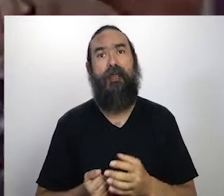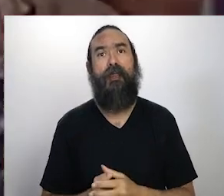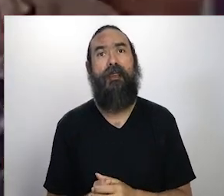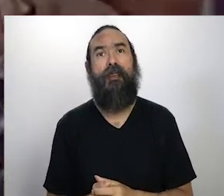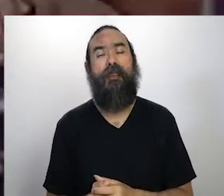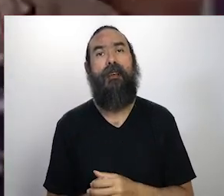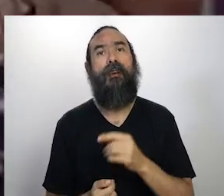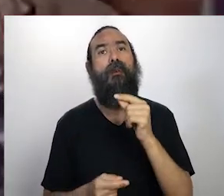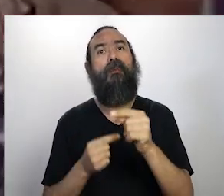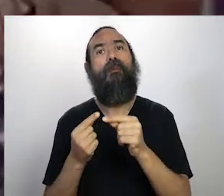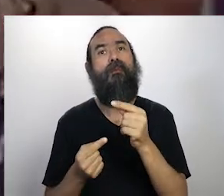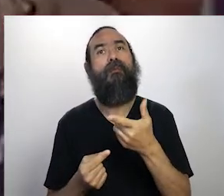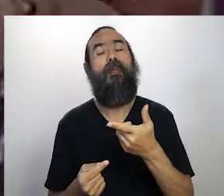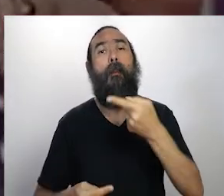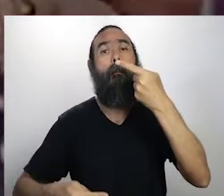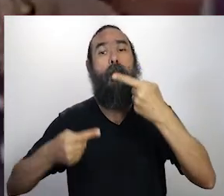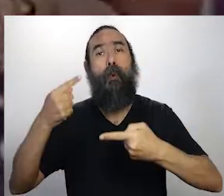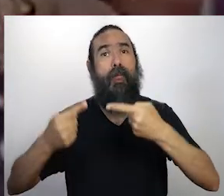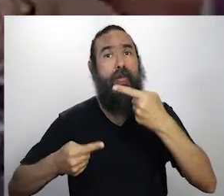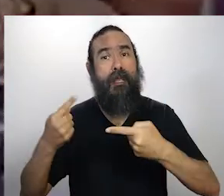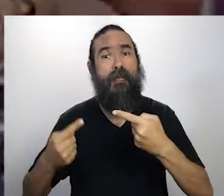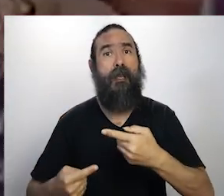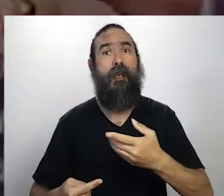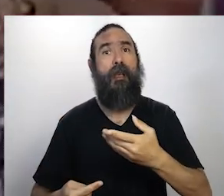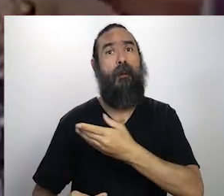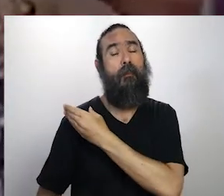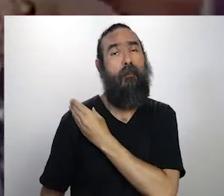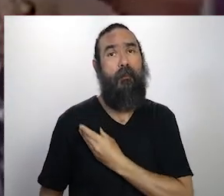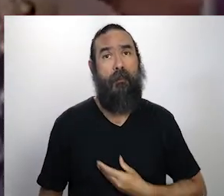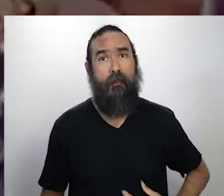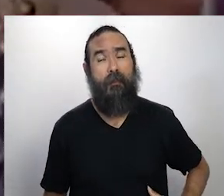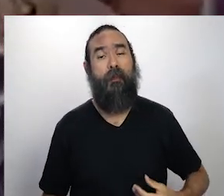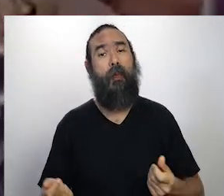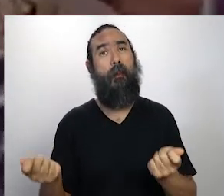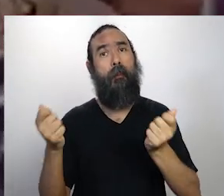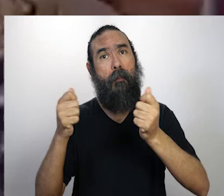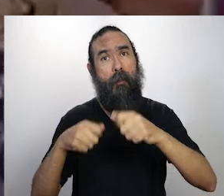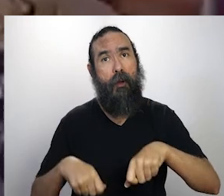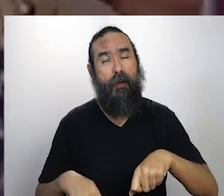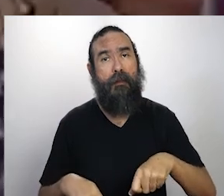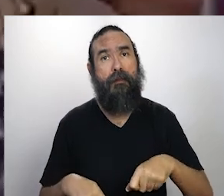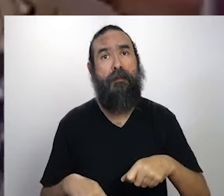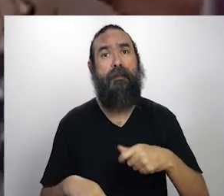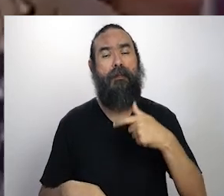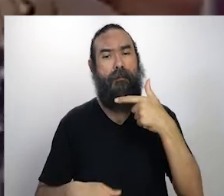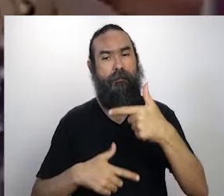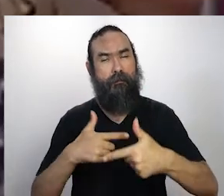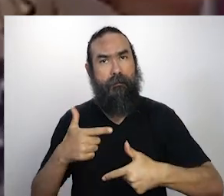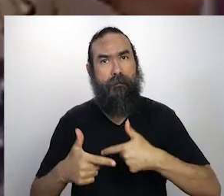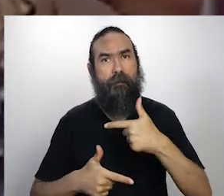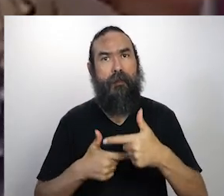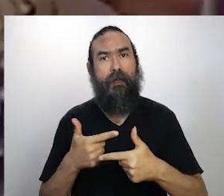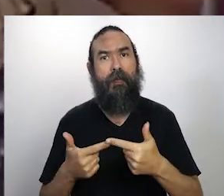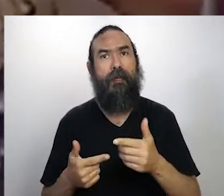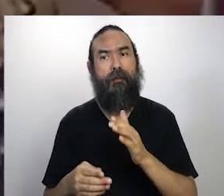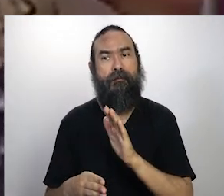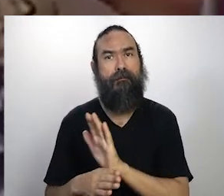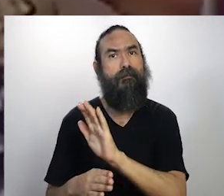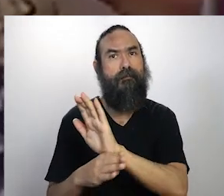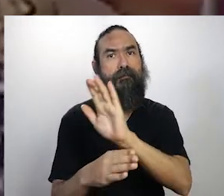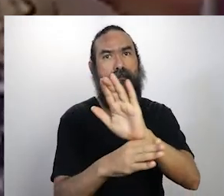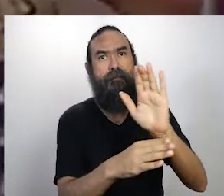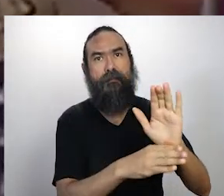traz da existência de política pública para que a gente possa